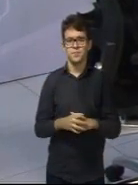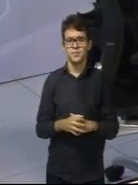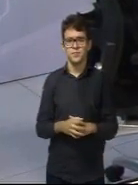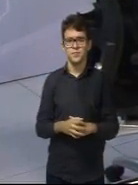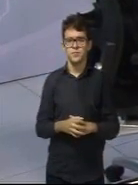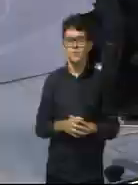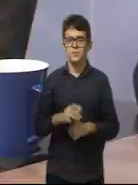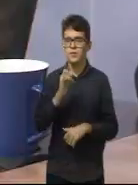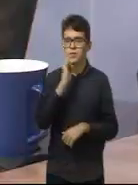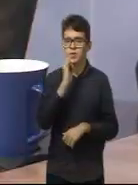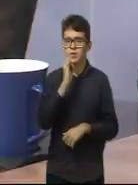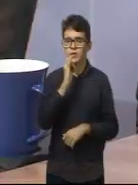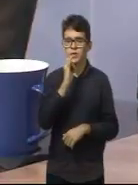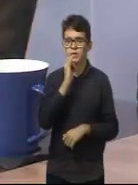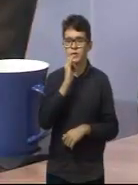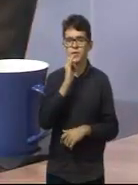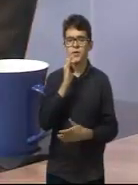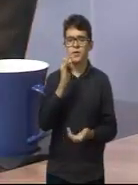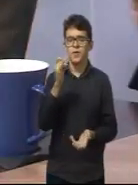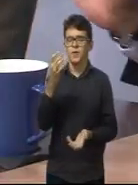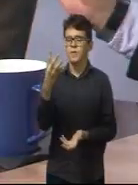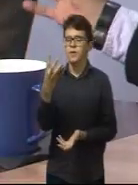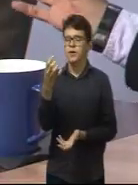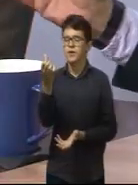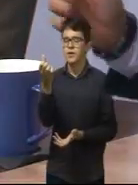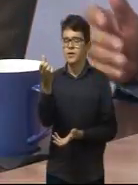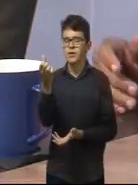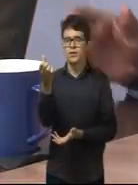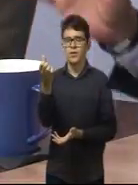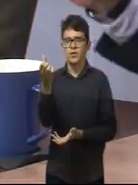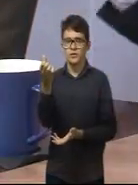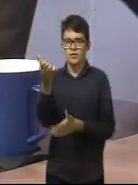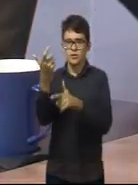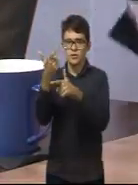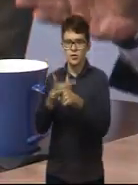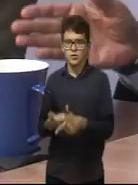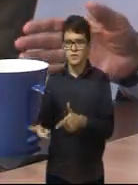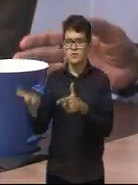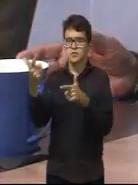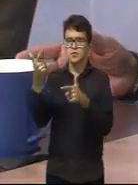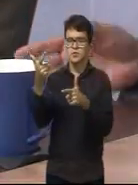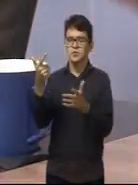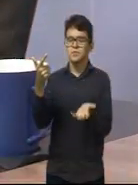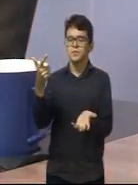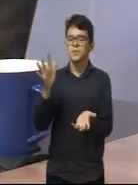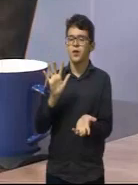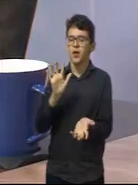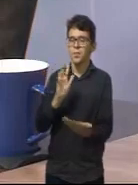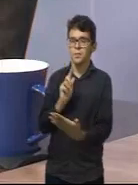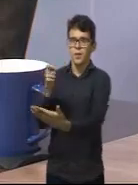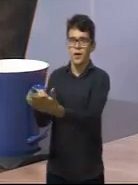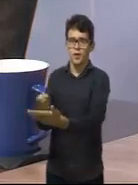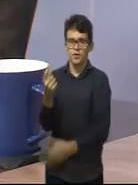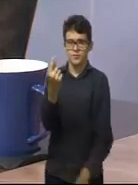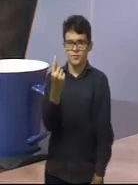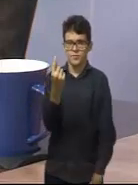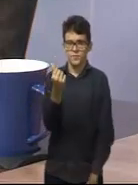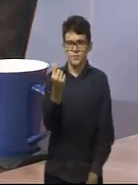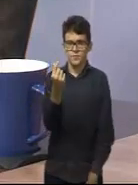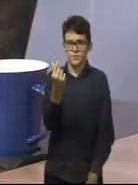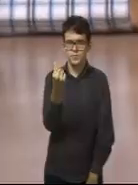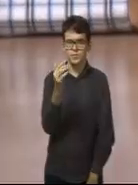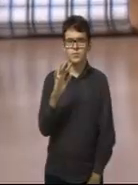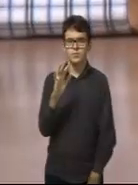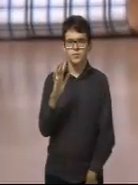Bota mais 6, 46, divide por 2. Meu amigo, a partir de agora você vai receber este valor, que o resto vai ajudar a